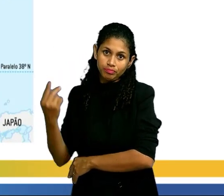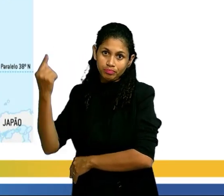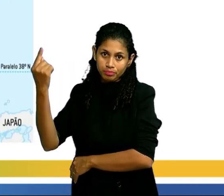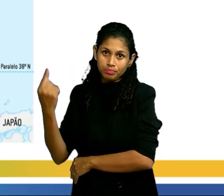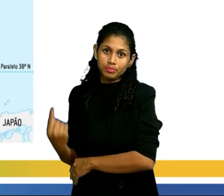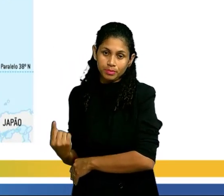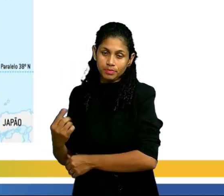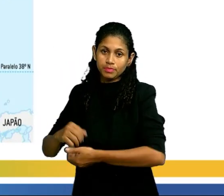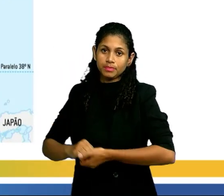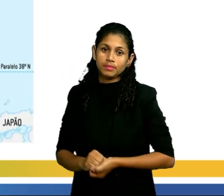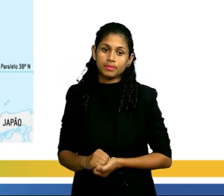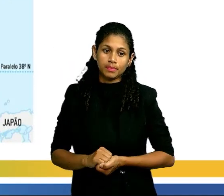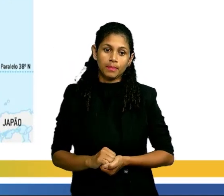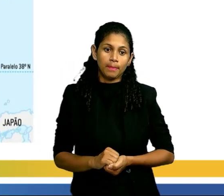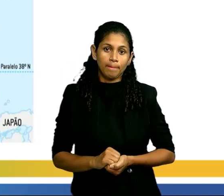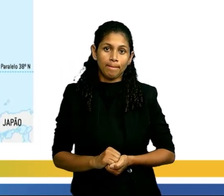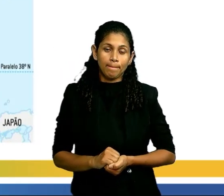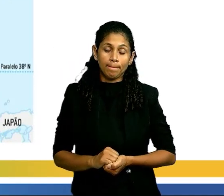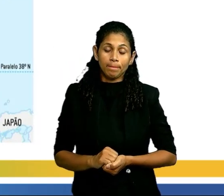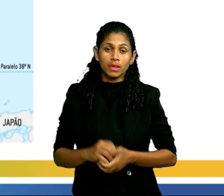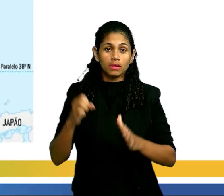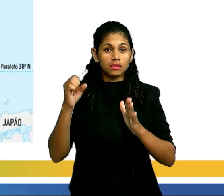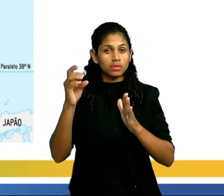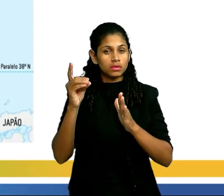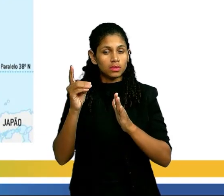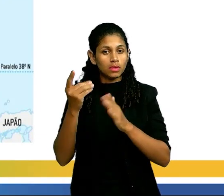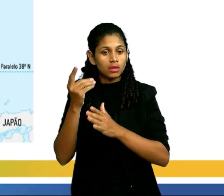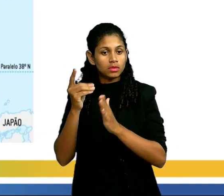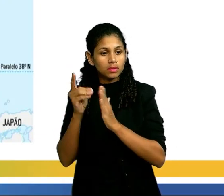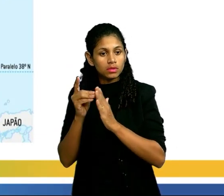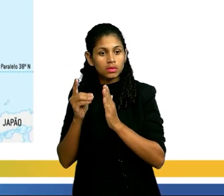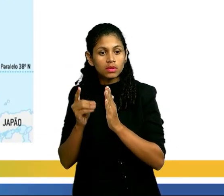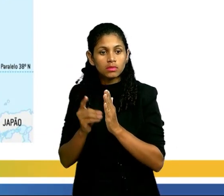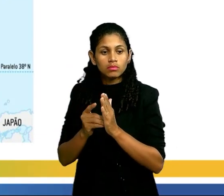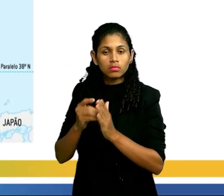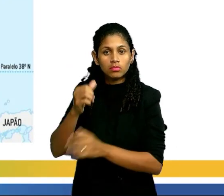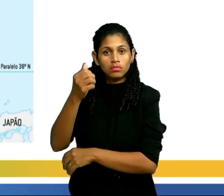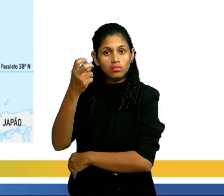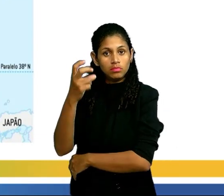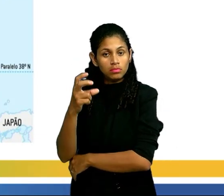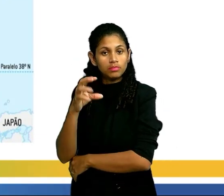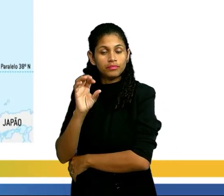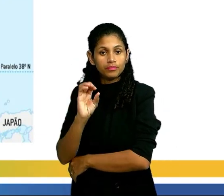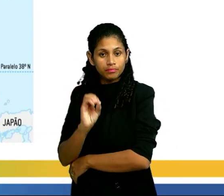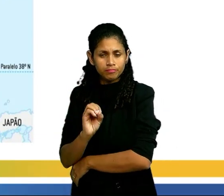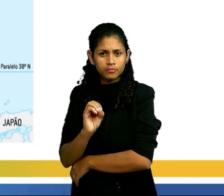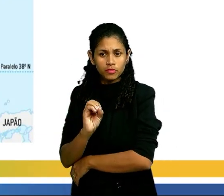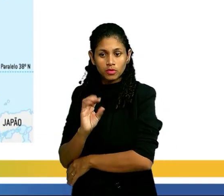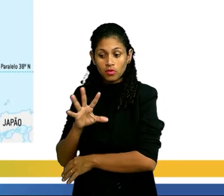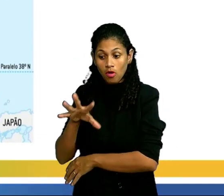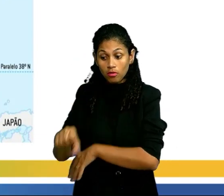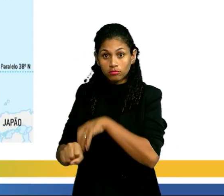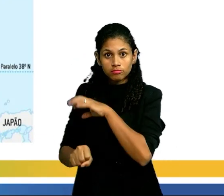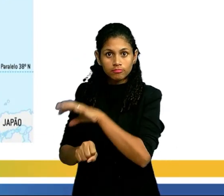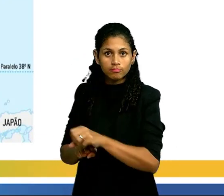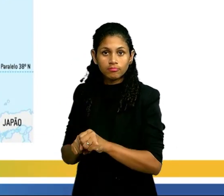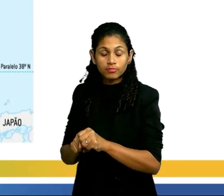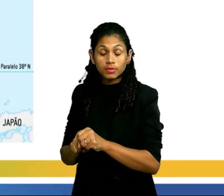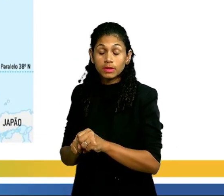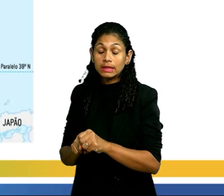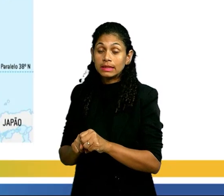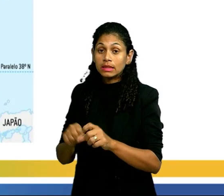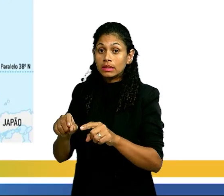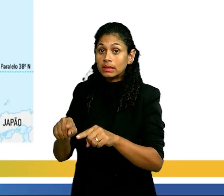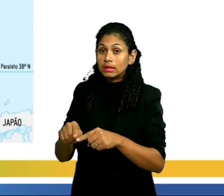Estados Unidos. Então, na década de 50, né, os coreanos do norte vão invadir e a ONU vai fazer o quê? A ONU vai